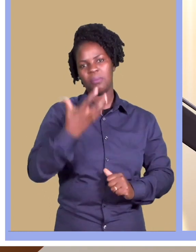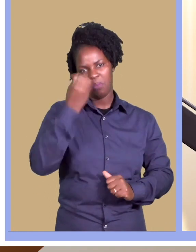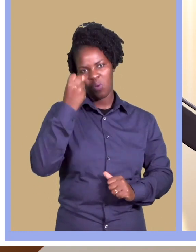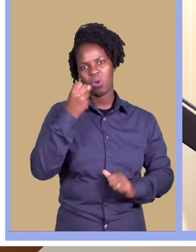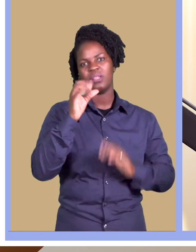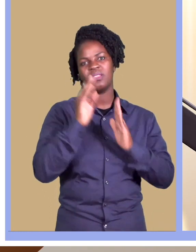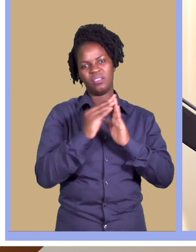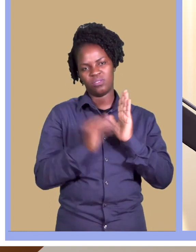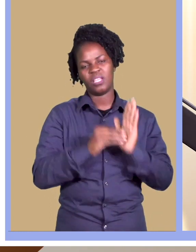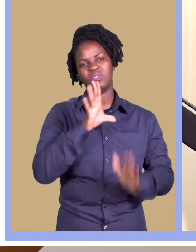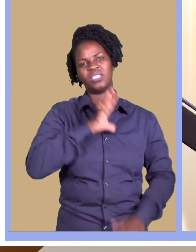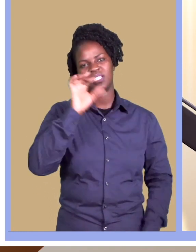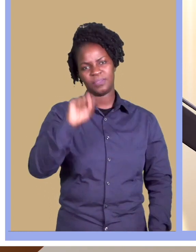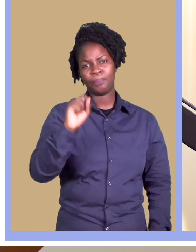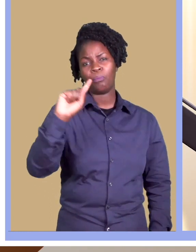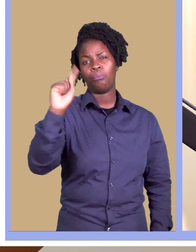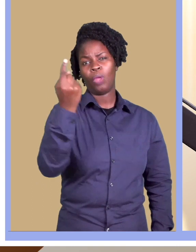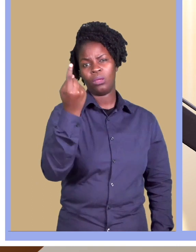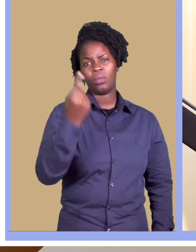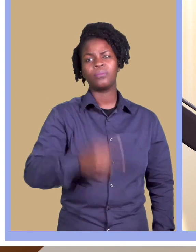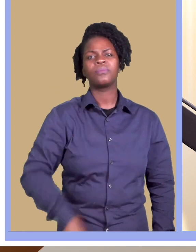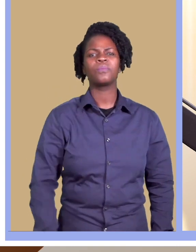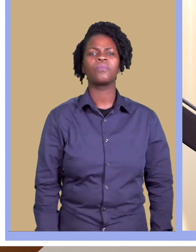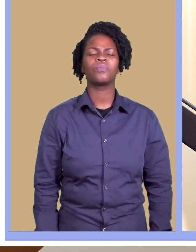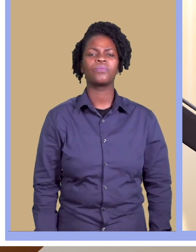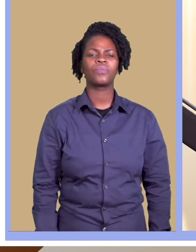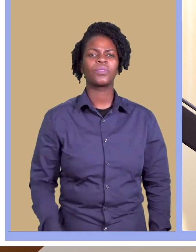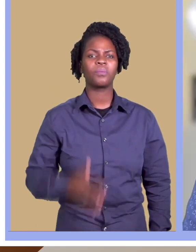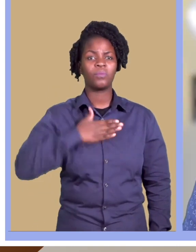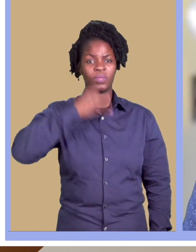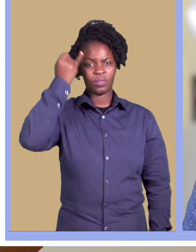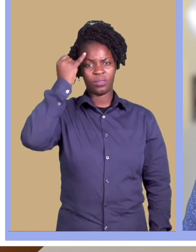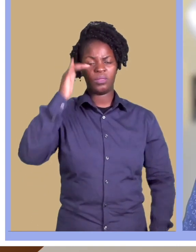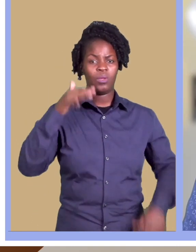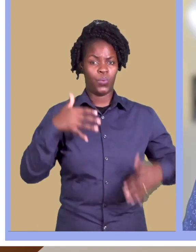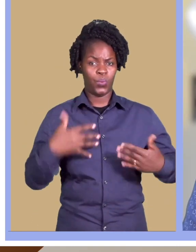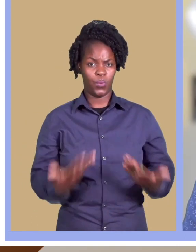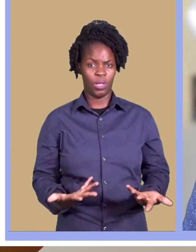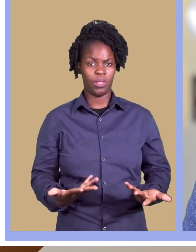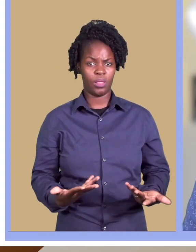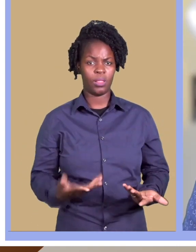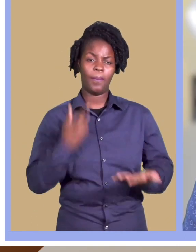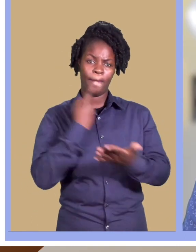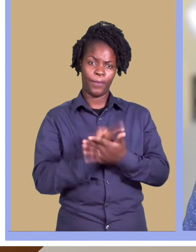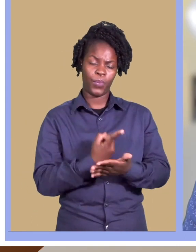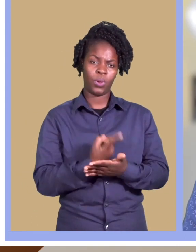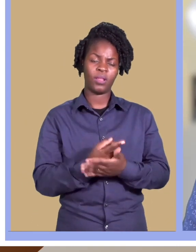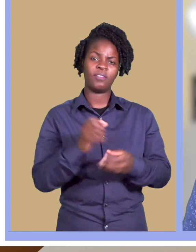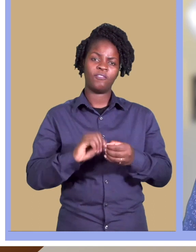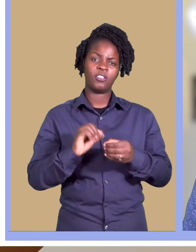primeiro lugar, eu acho que é preciso garantir que,